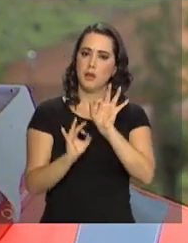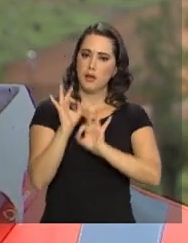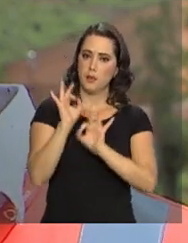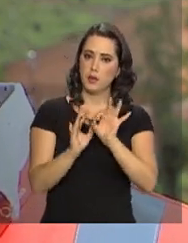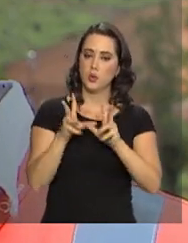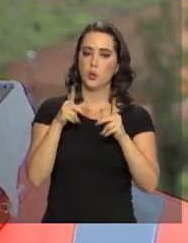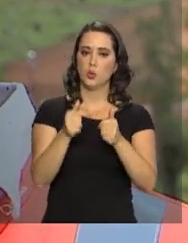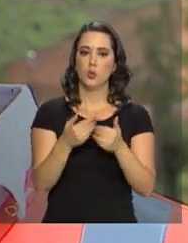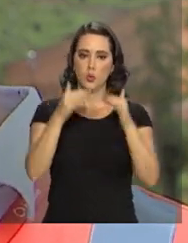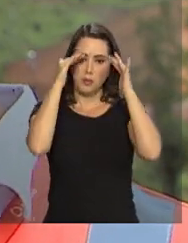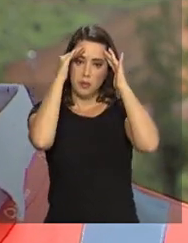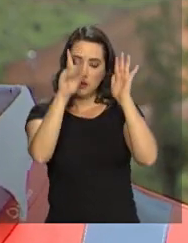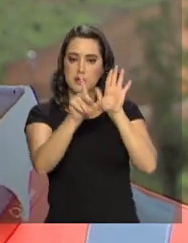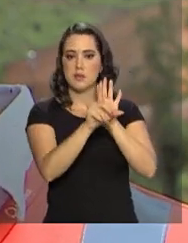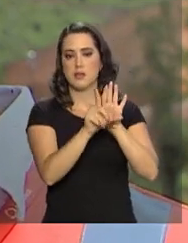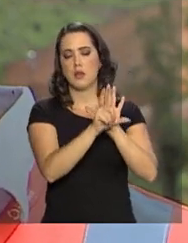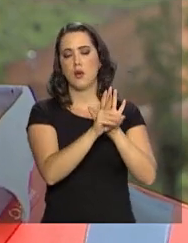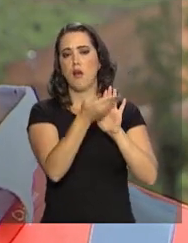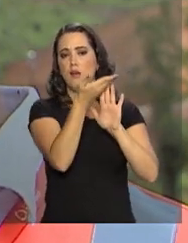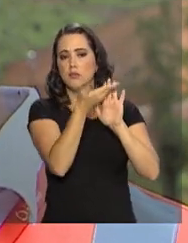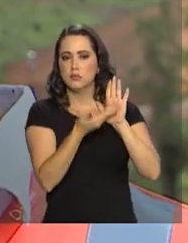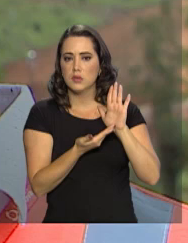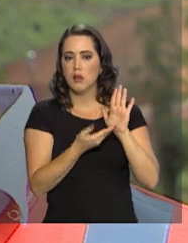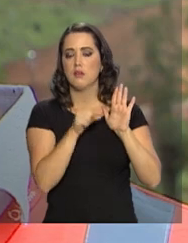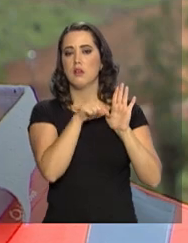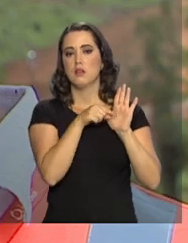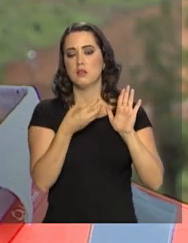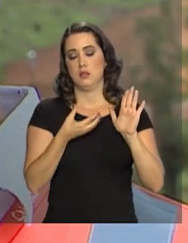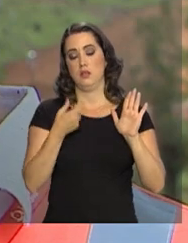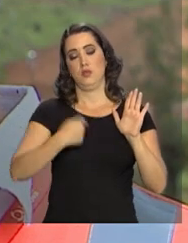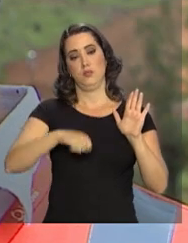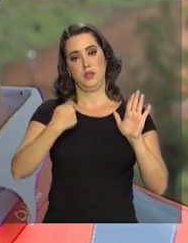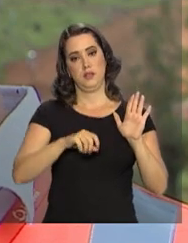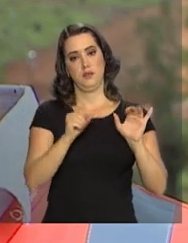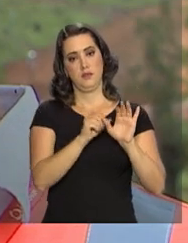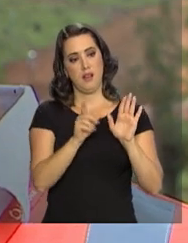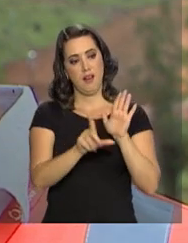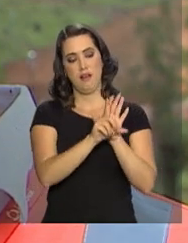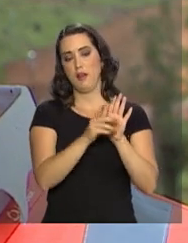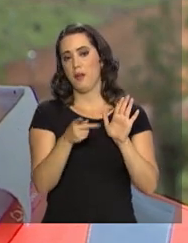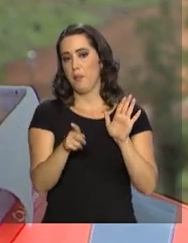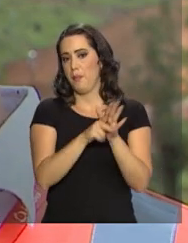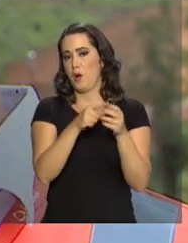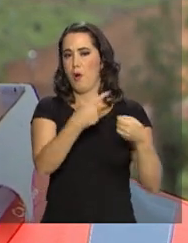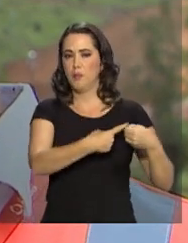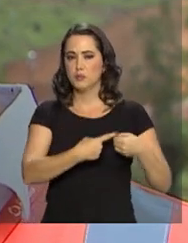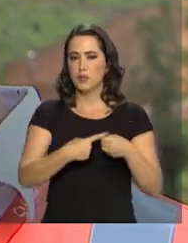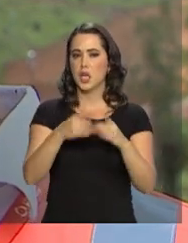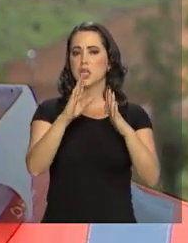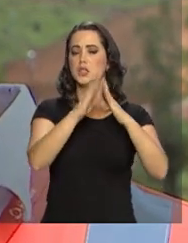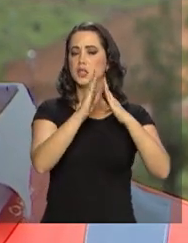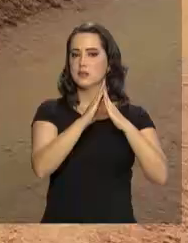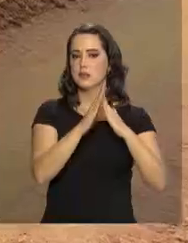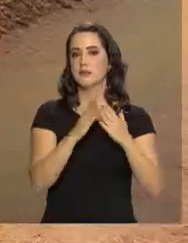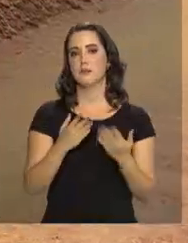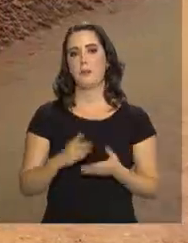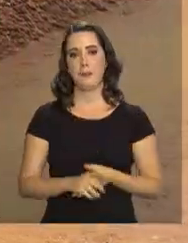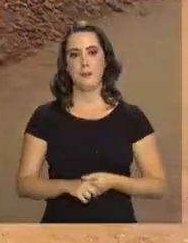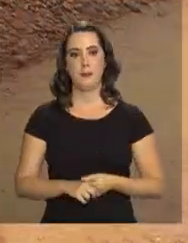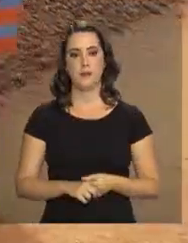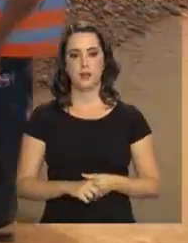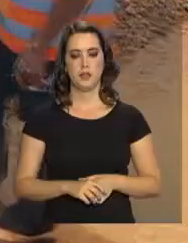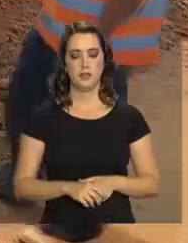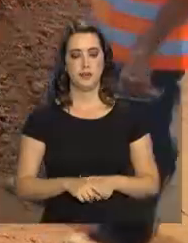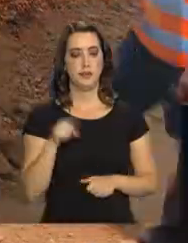de código de posturas, né, e a legislação urbanística de Mariana. Para o